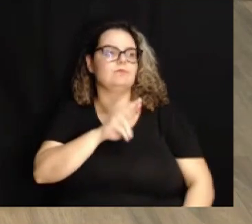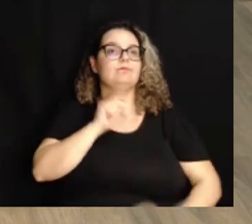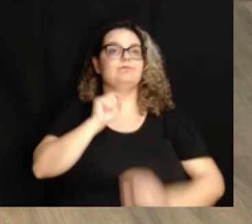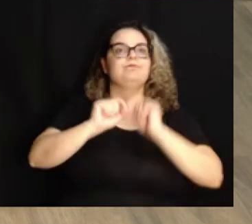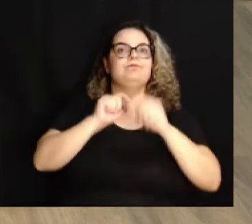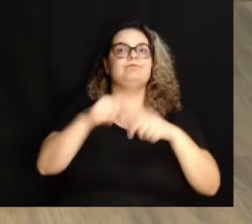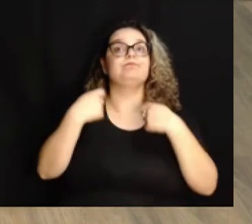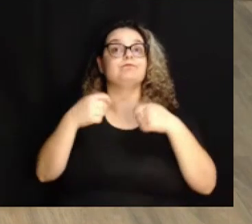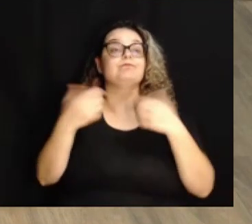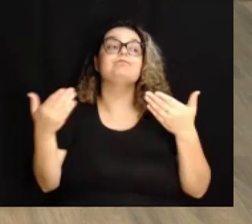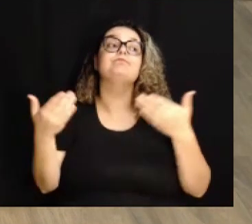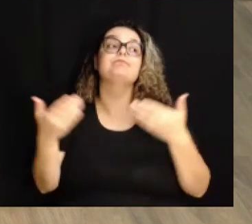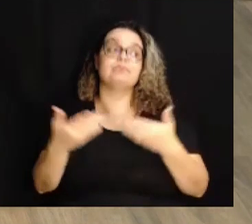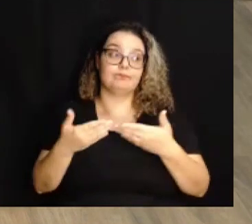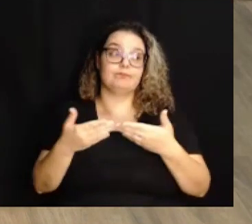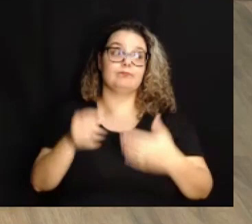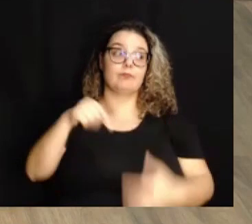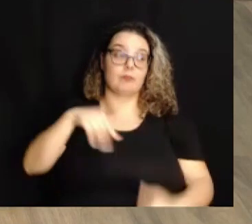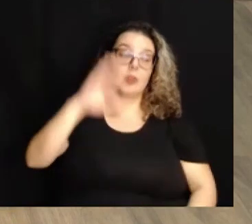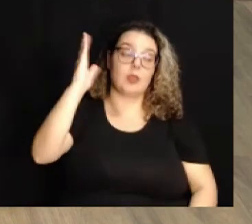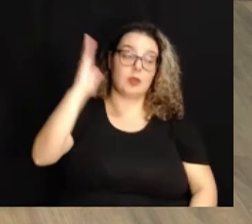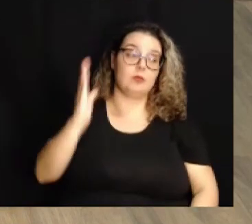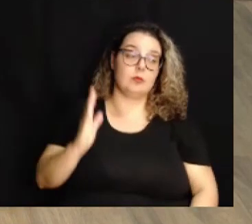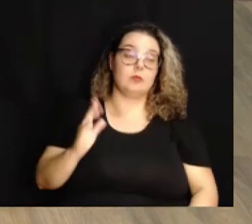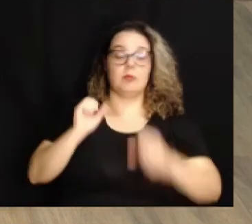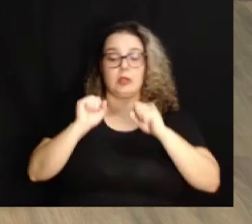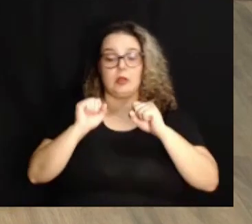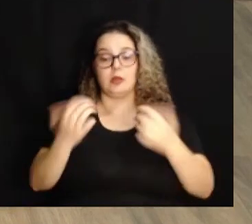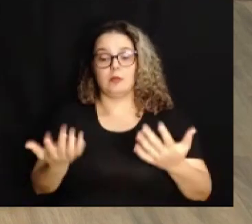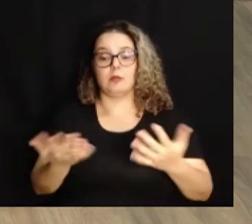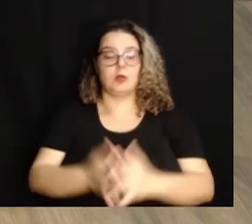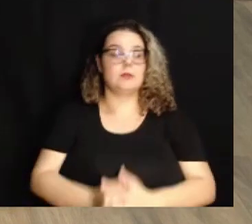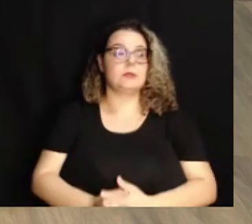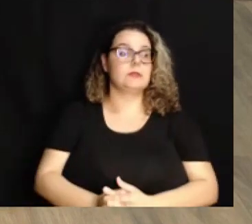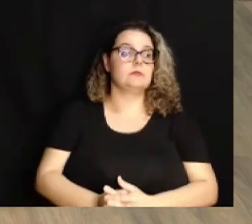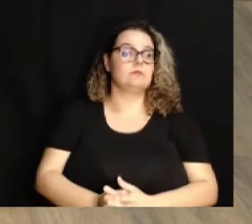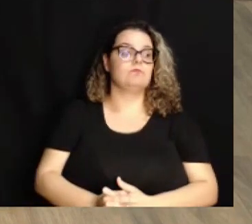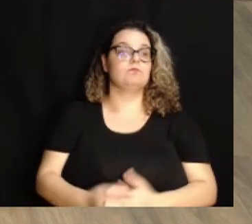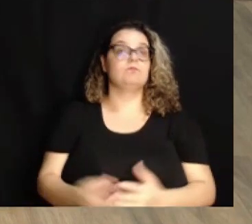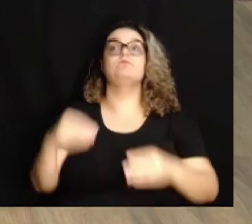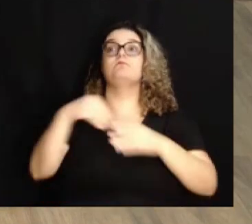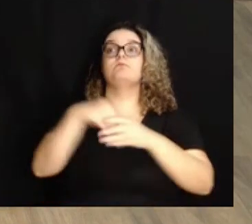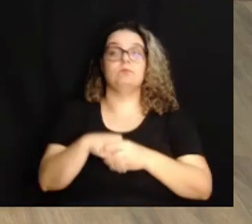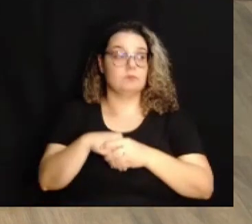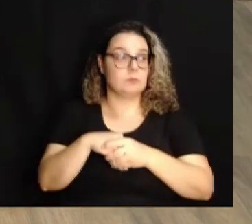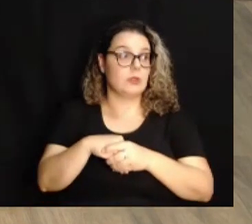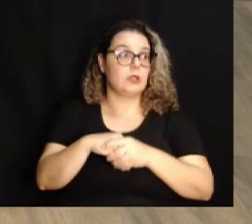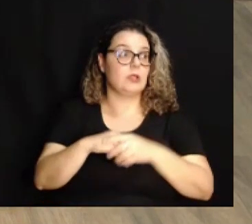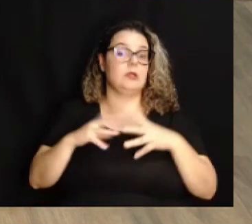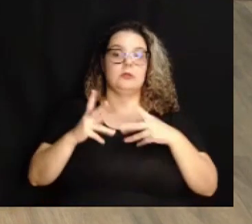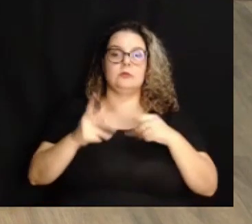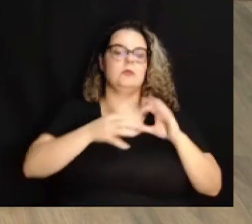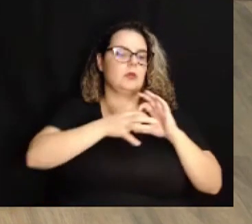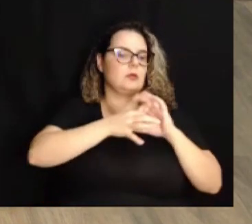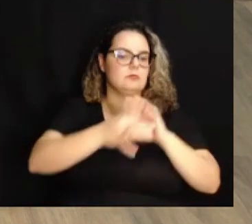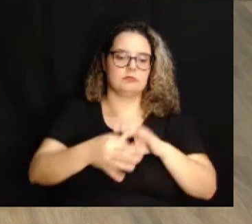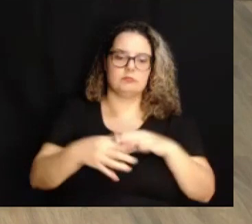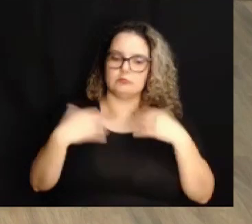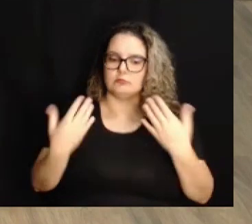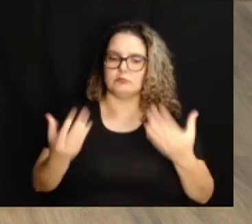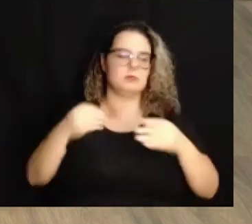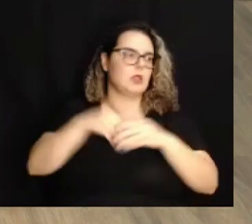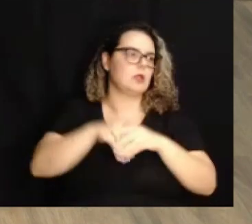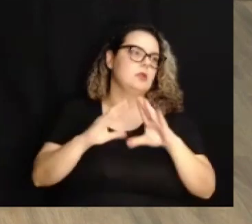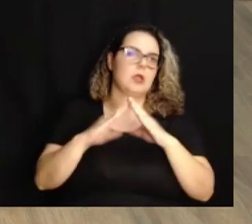no Brasil para que a gente possa inserir, né, em todos os contextos, seja na escola,